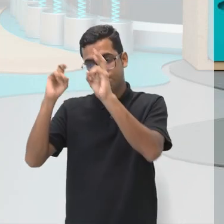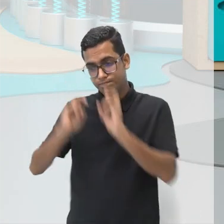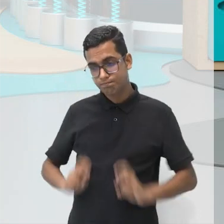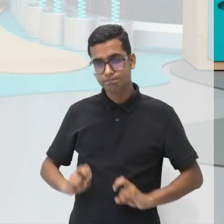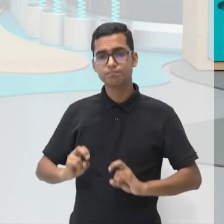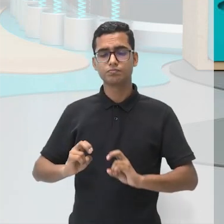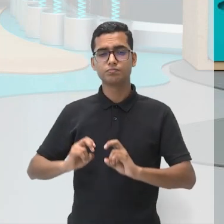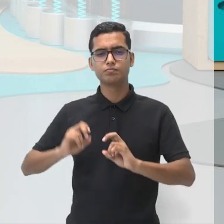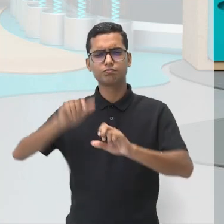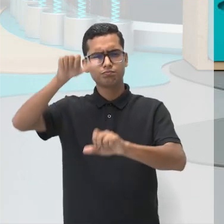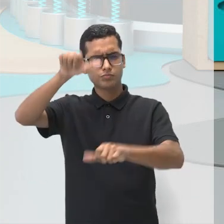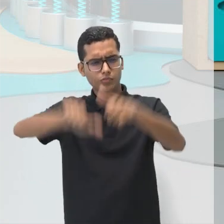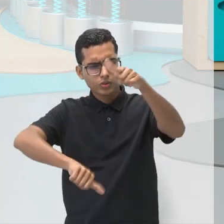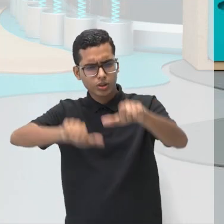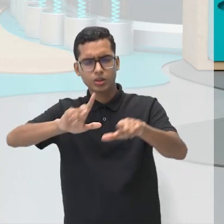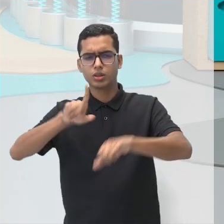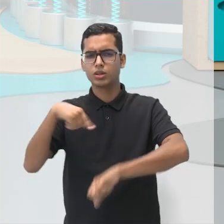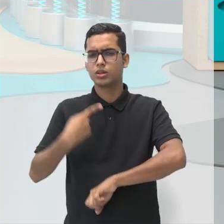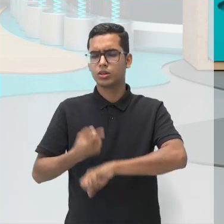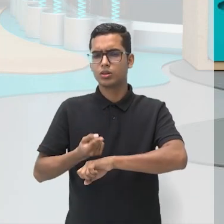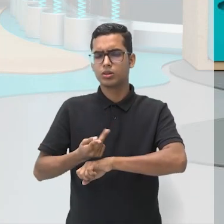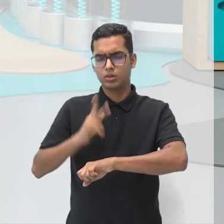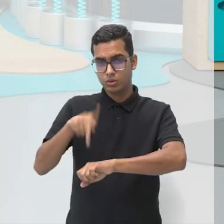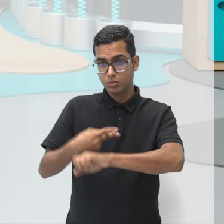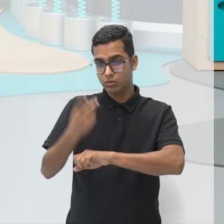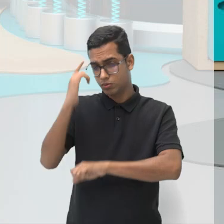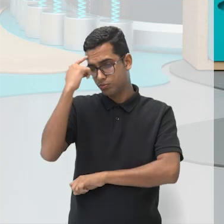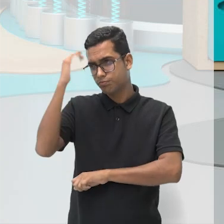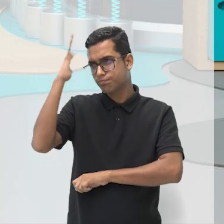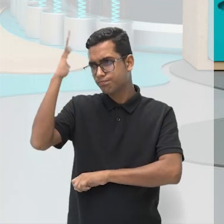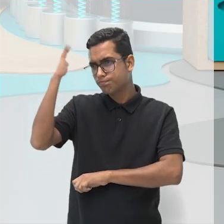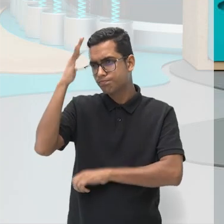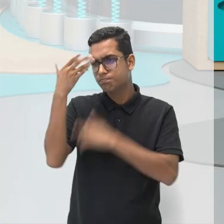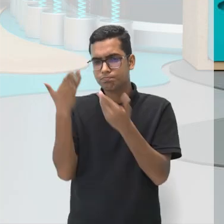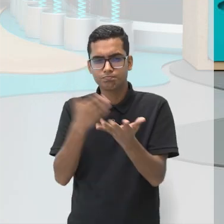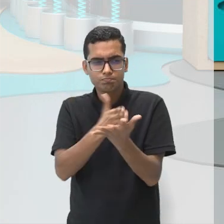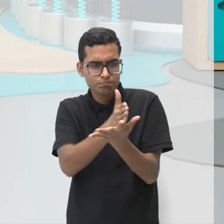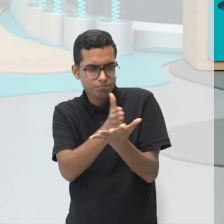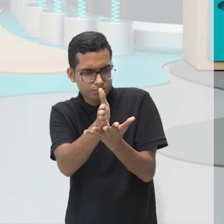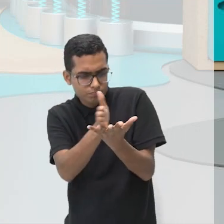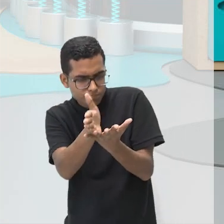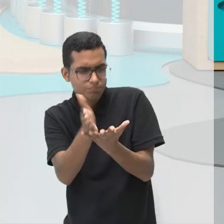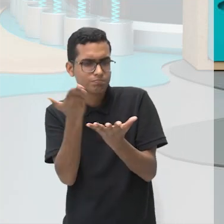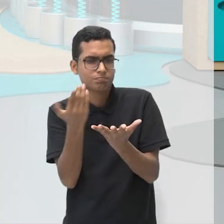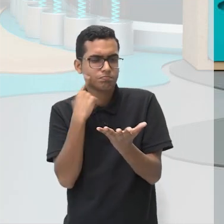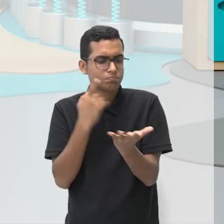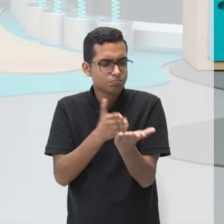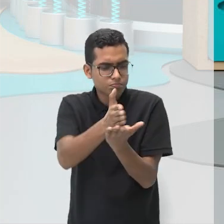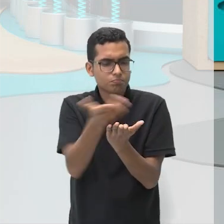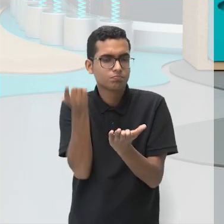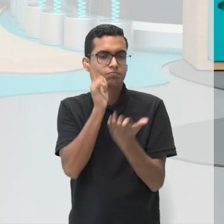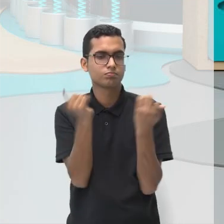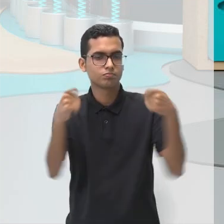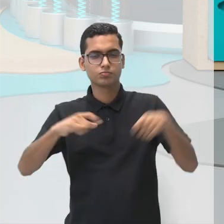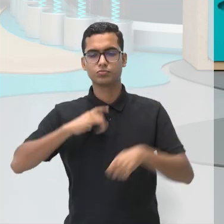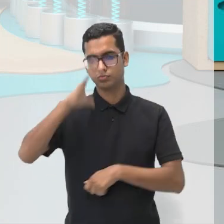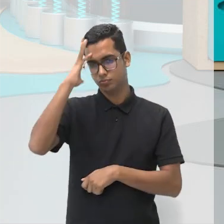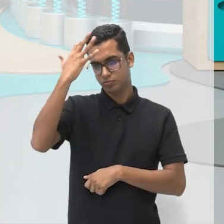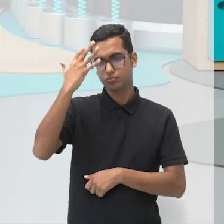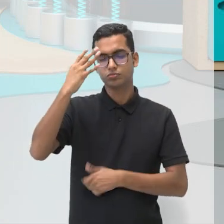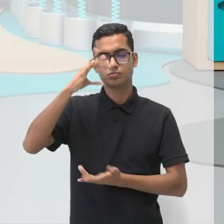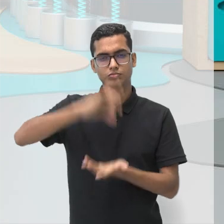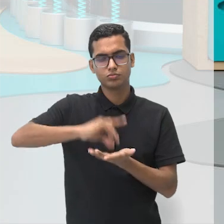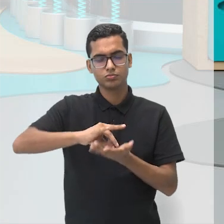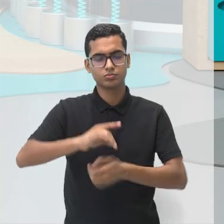dar e aí a gente pensa em que caminhos traçar dentro das intervenções possíveis. Em